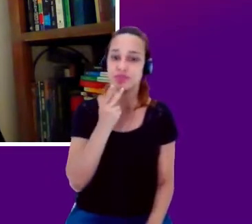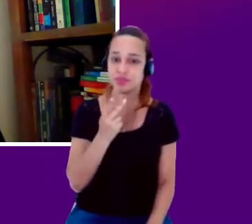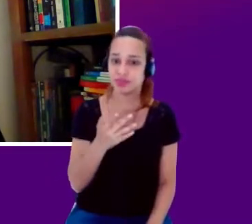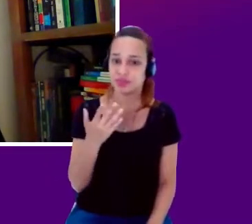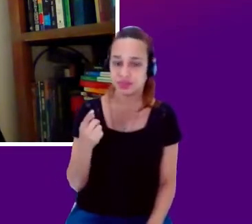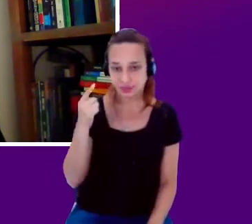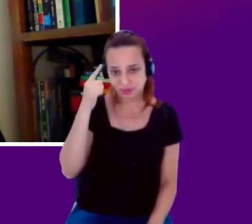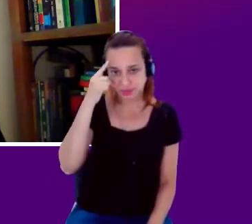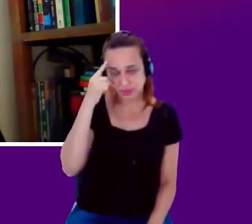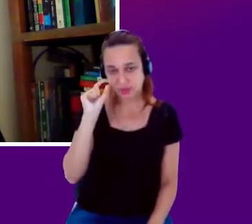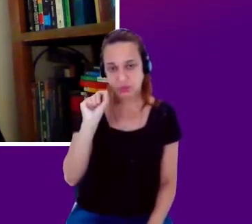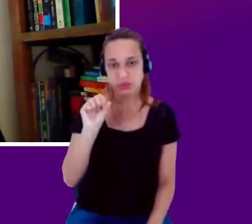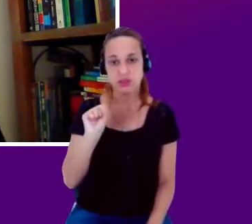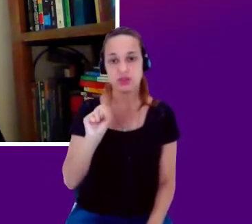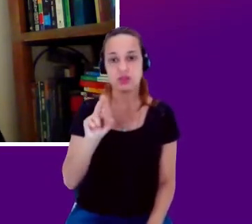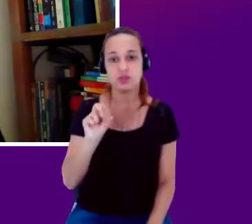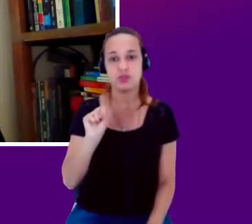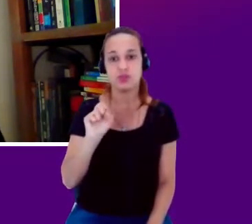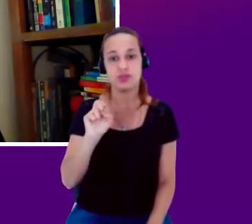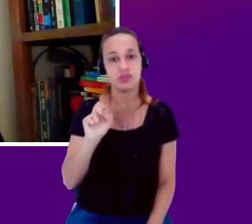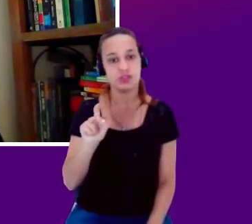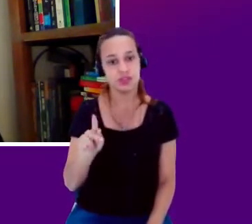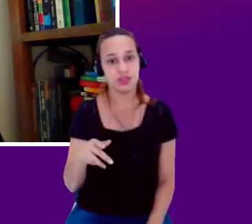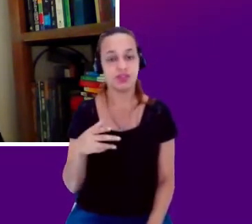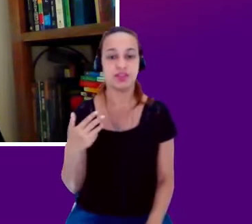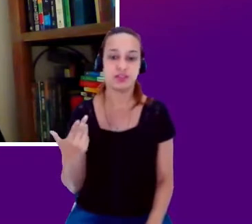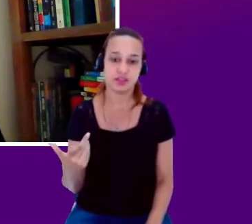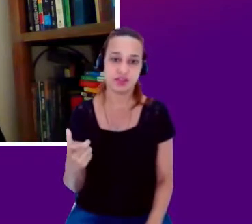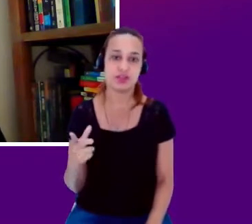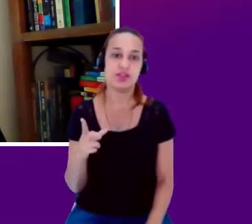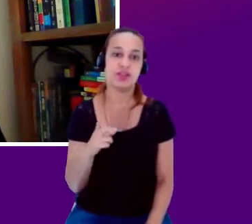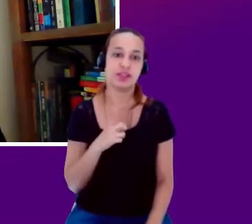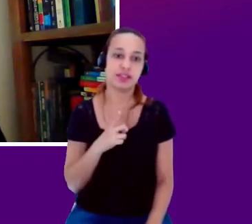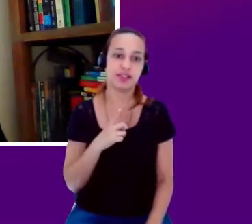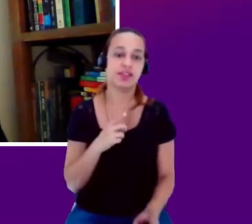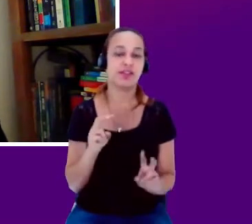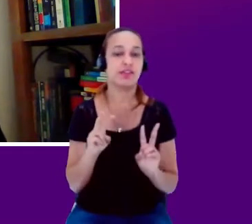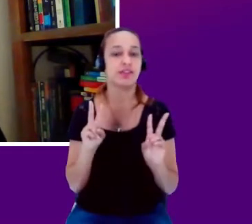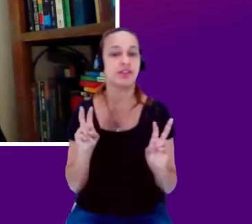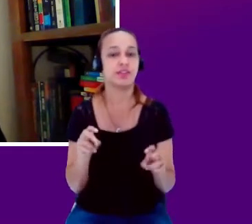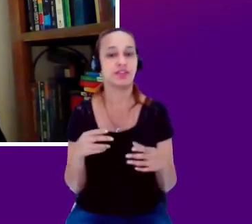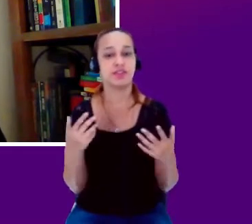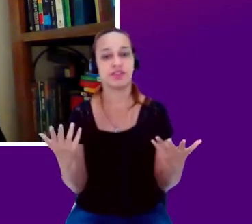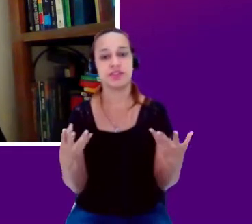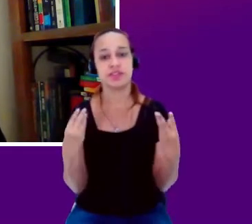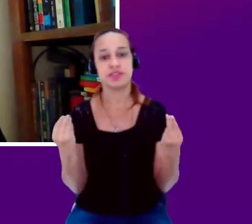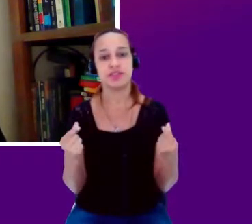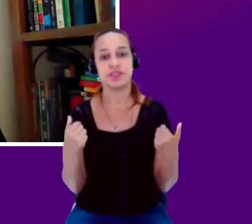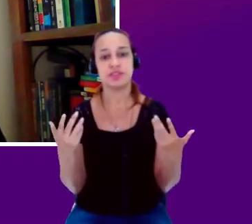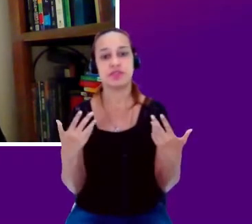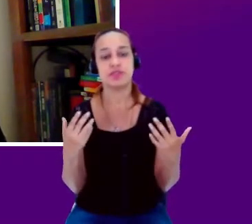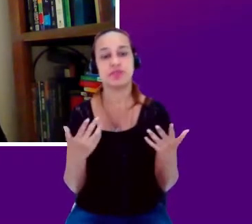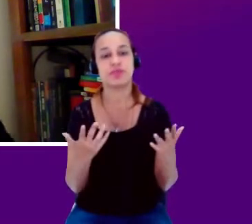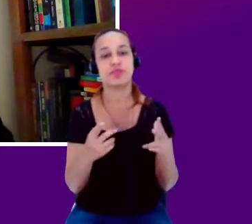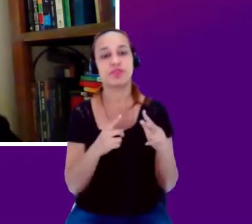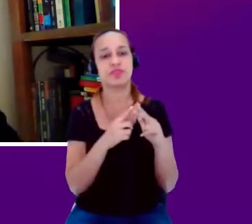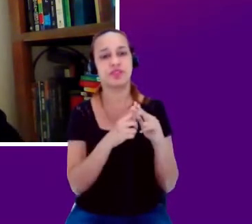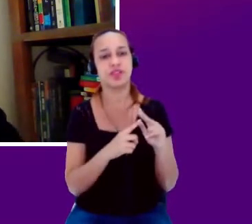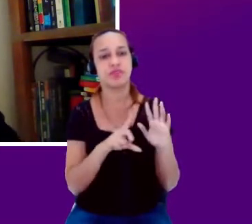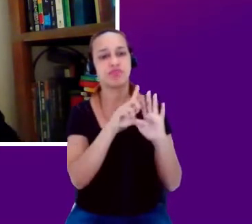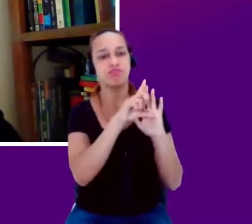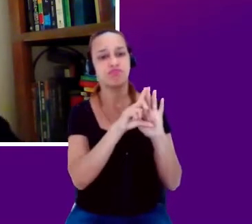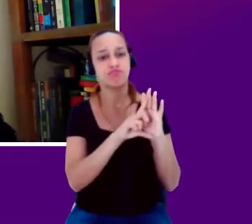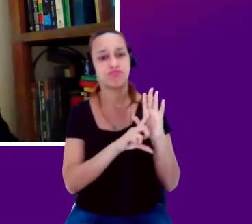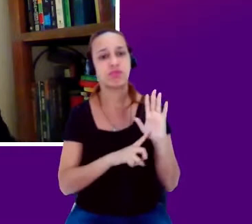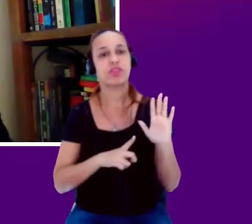visão da SUSEP, inclusive levando em conta uma série de regulações, né, recentes, que